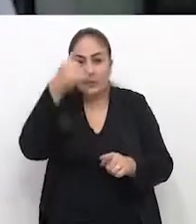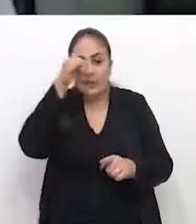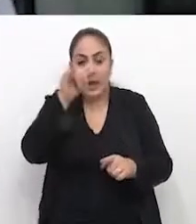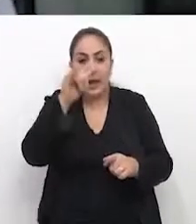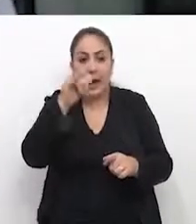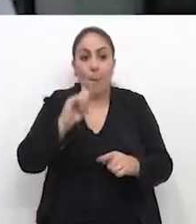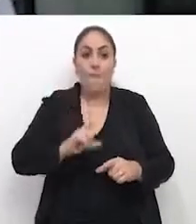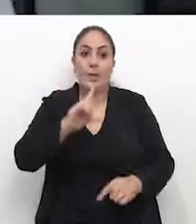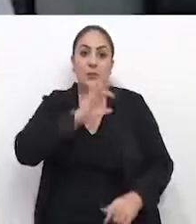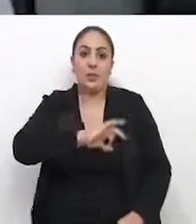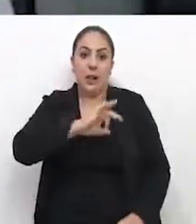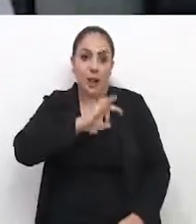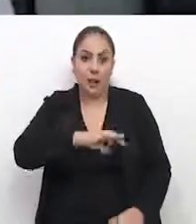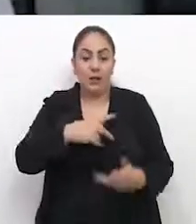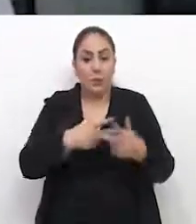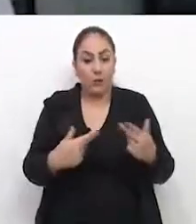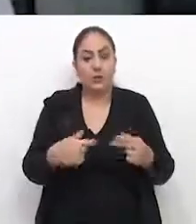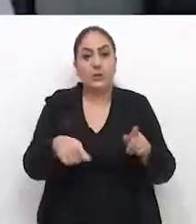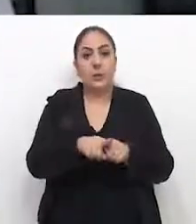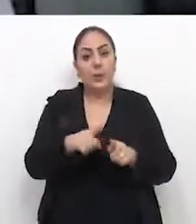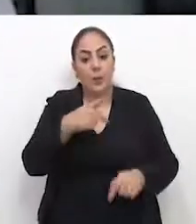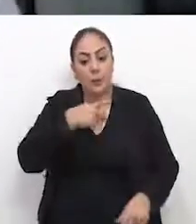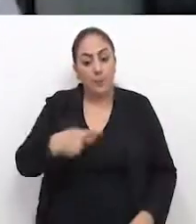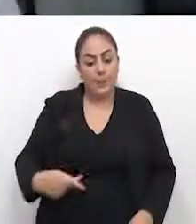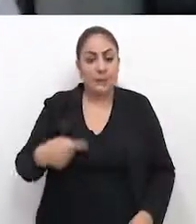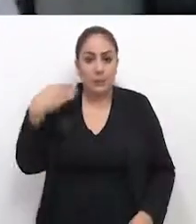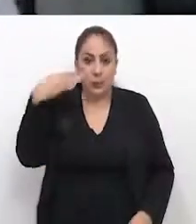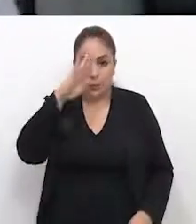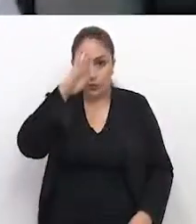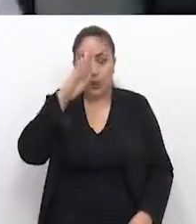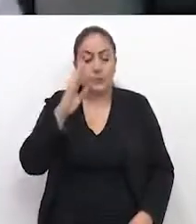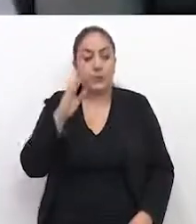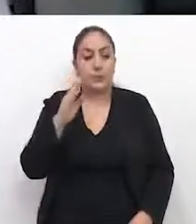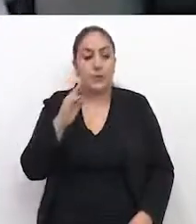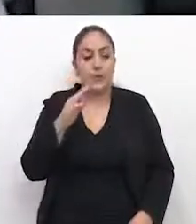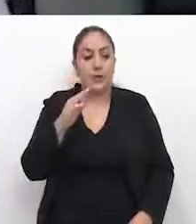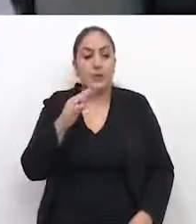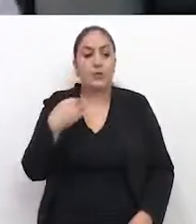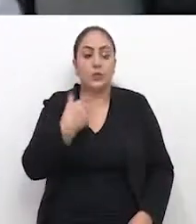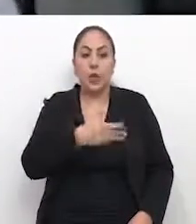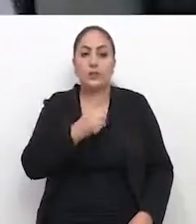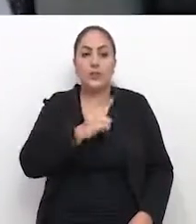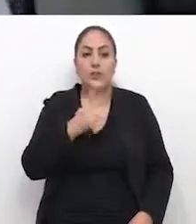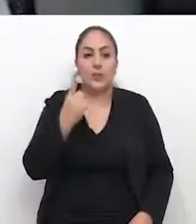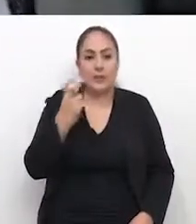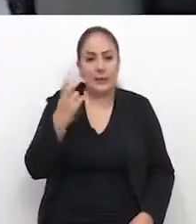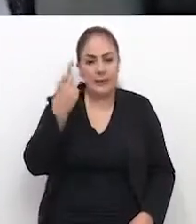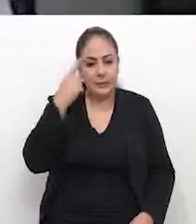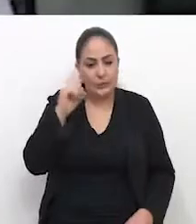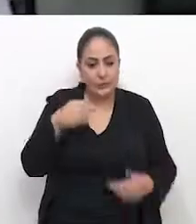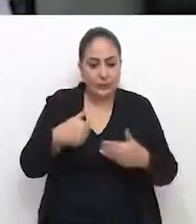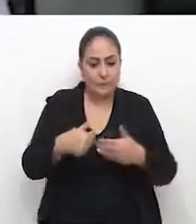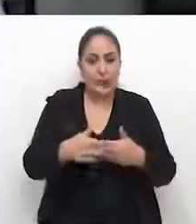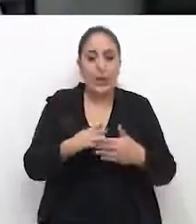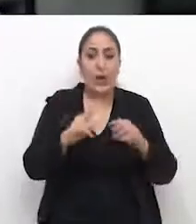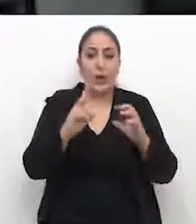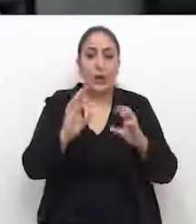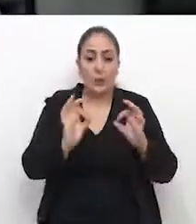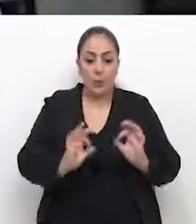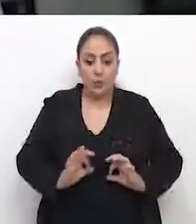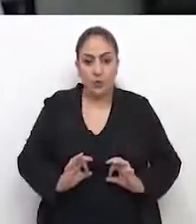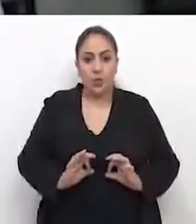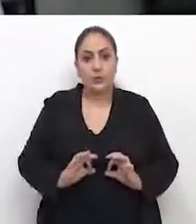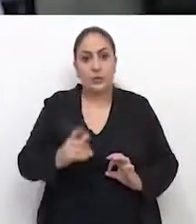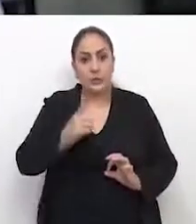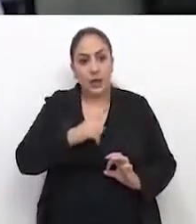vedadas de reajustes. E indo ao presidente da República, nós já temos aí cerca de 15 dias que a